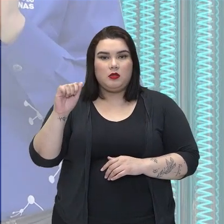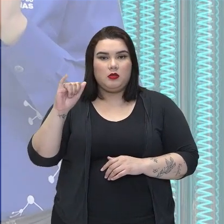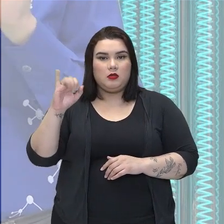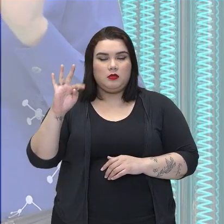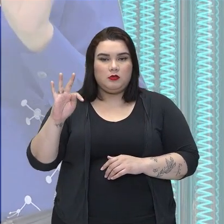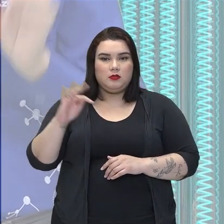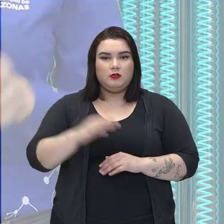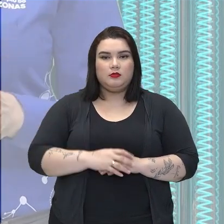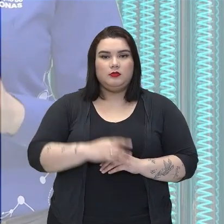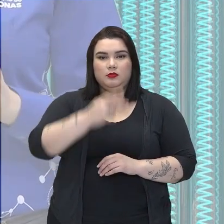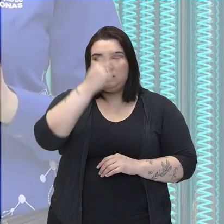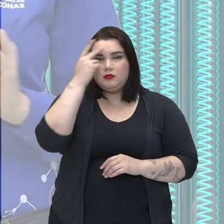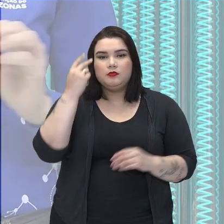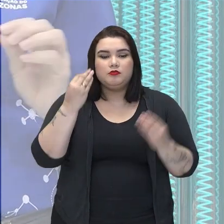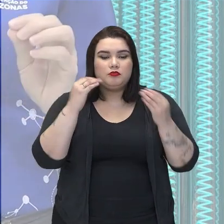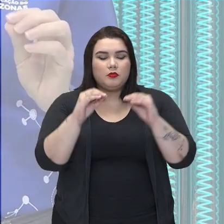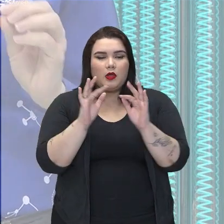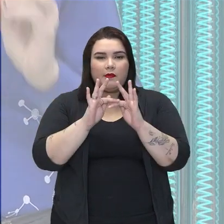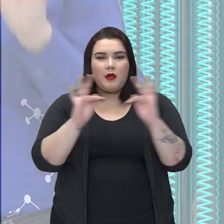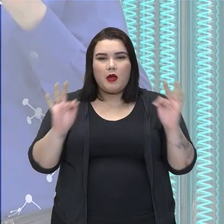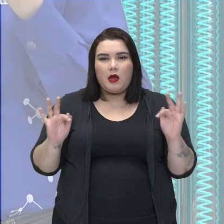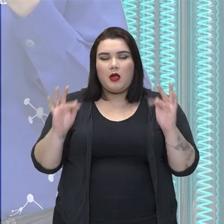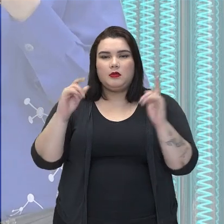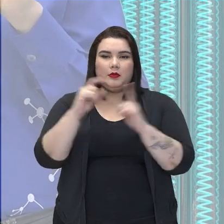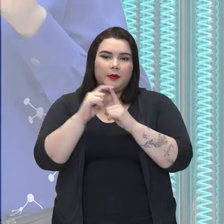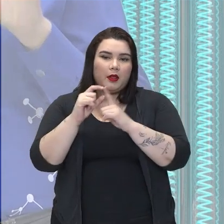pessoa coloca lá uma chamadinha bem, né,